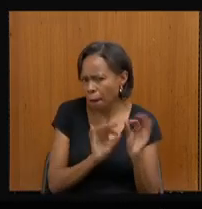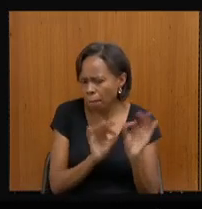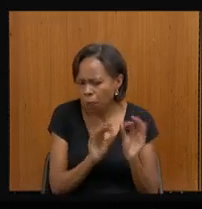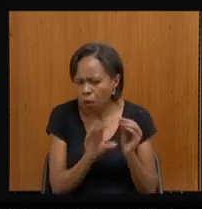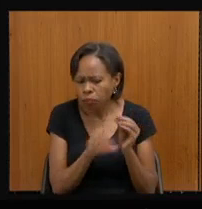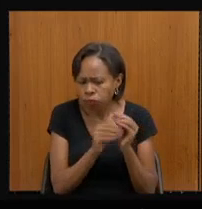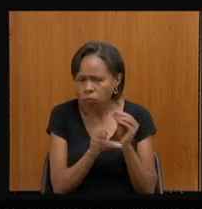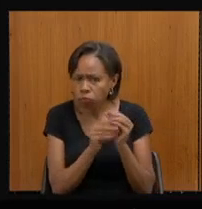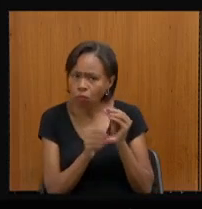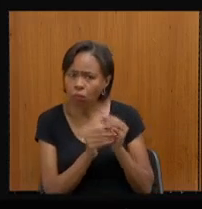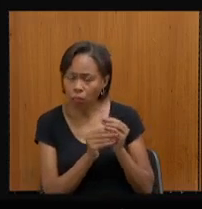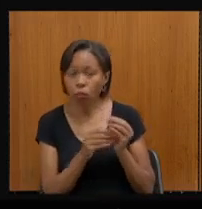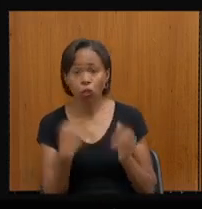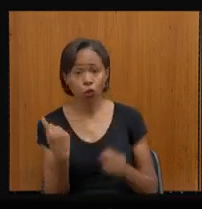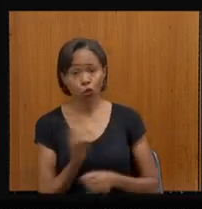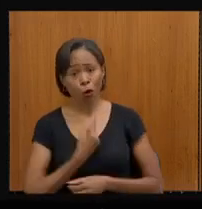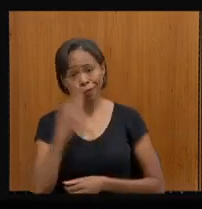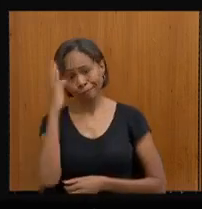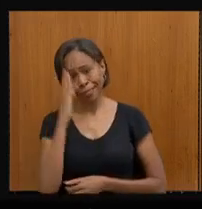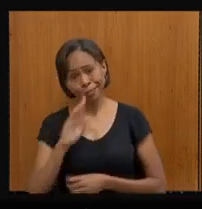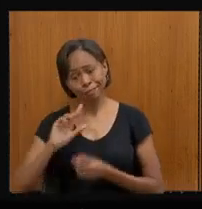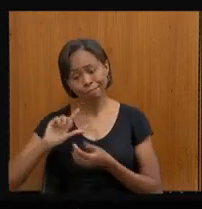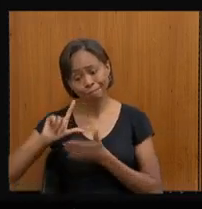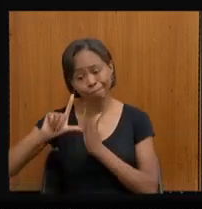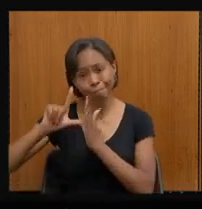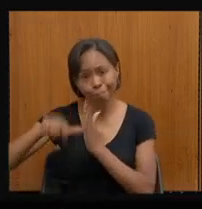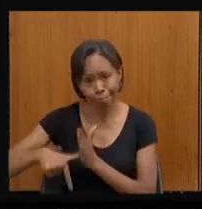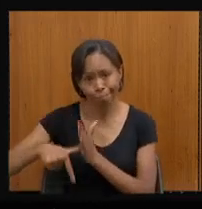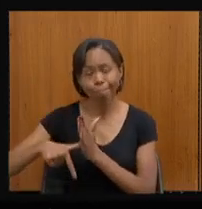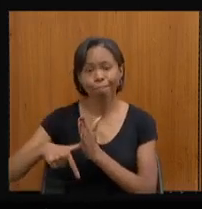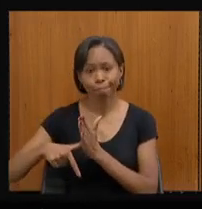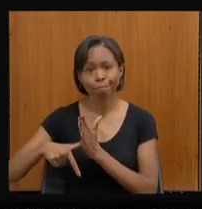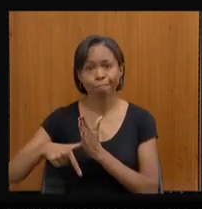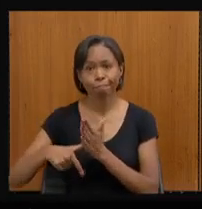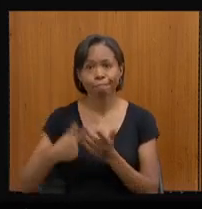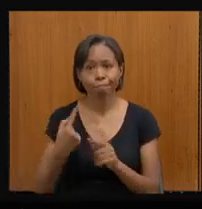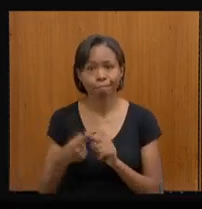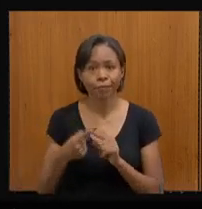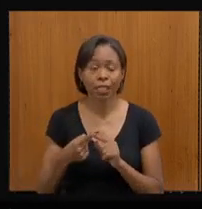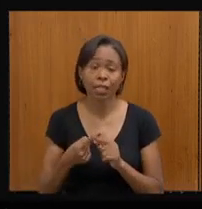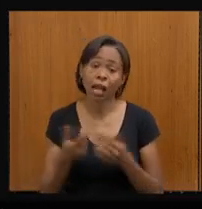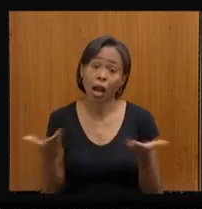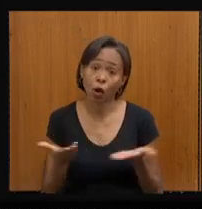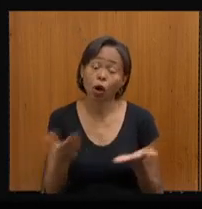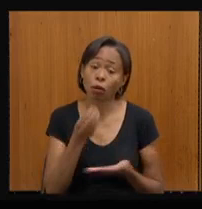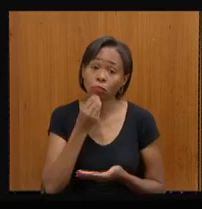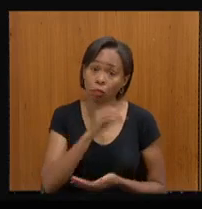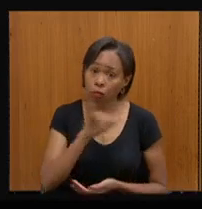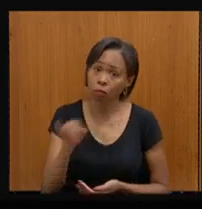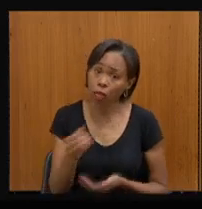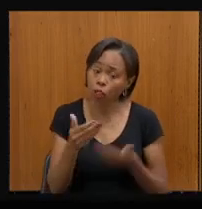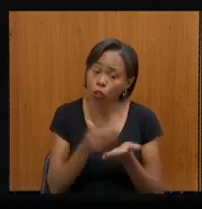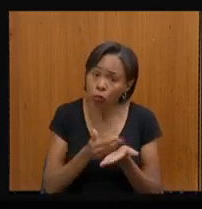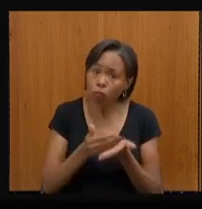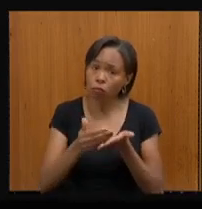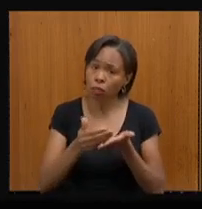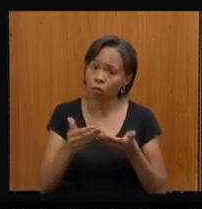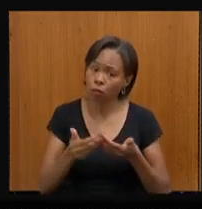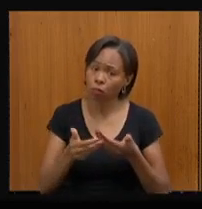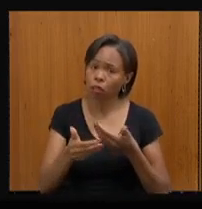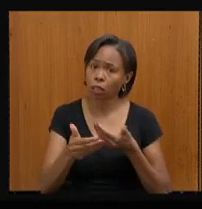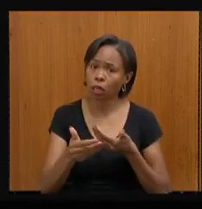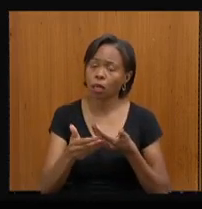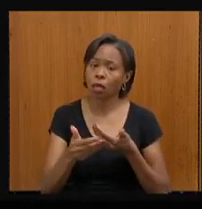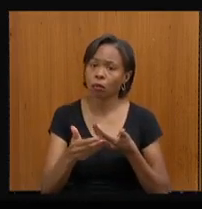nós partimos um pouco atrasado temos que direito atraso porque as oportunidades que vão começar podem